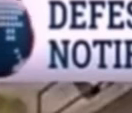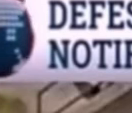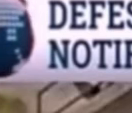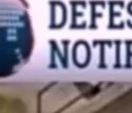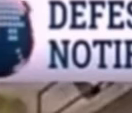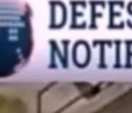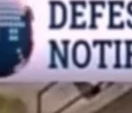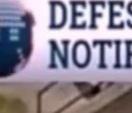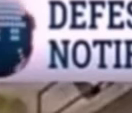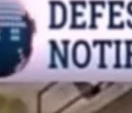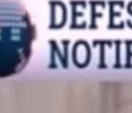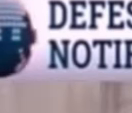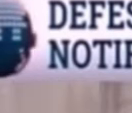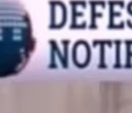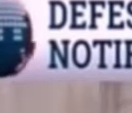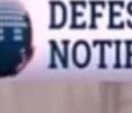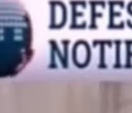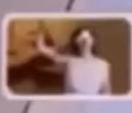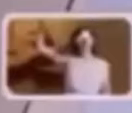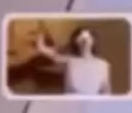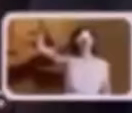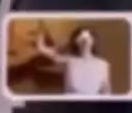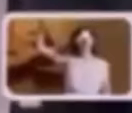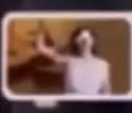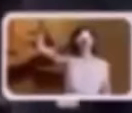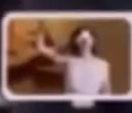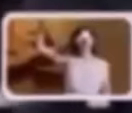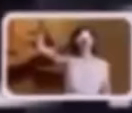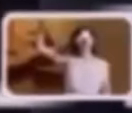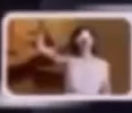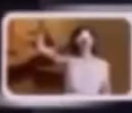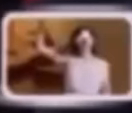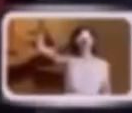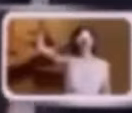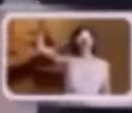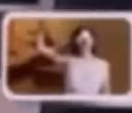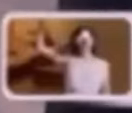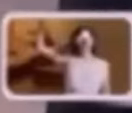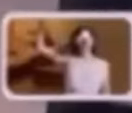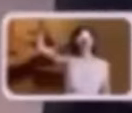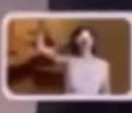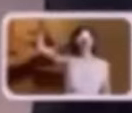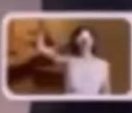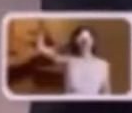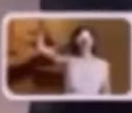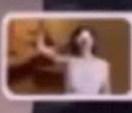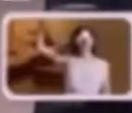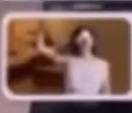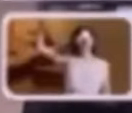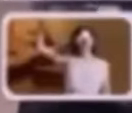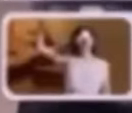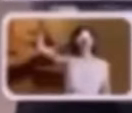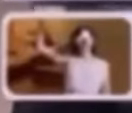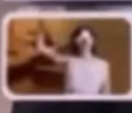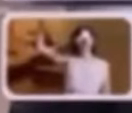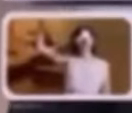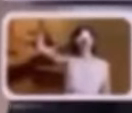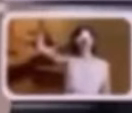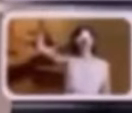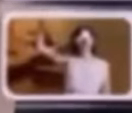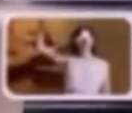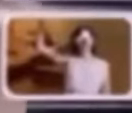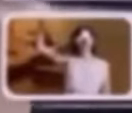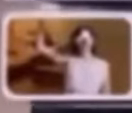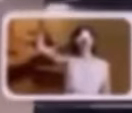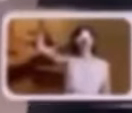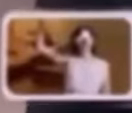inquirida e pura e simplesmente negou ter conhecimento dos assaltos de Corti